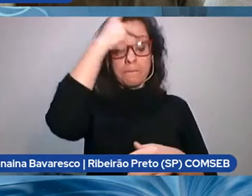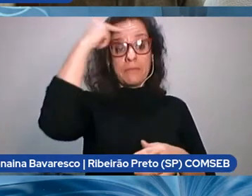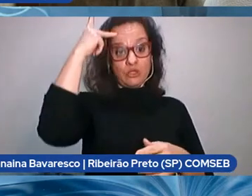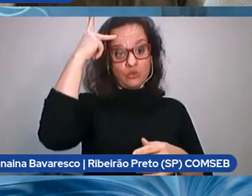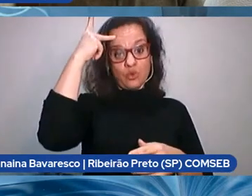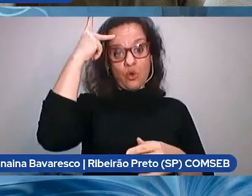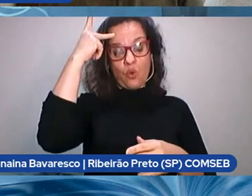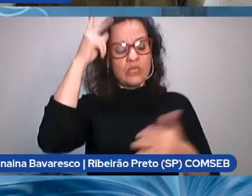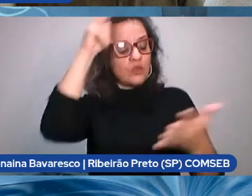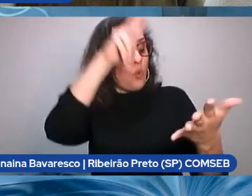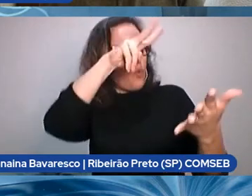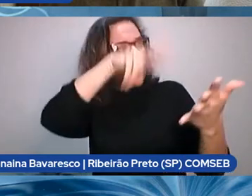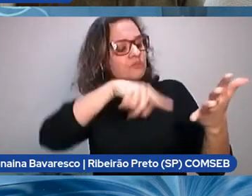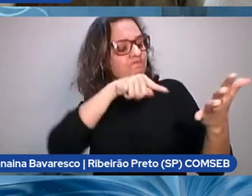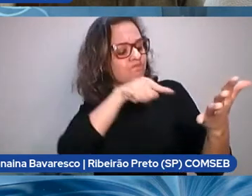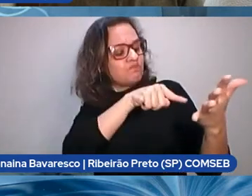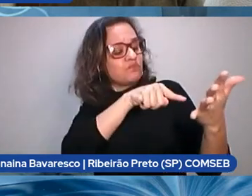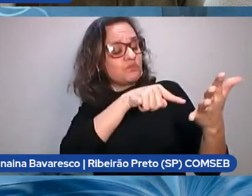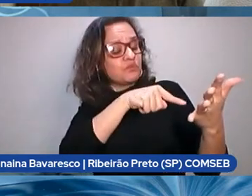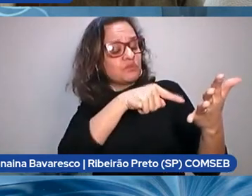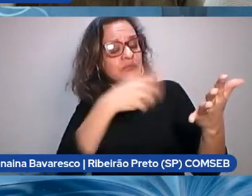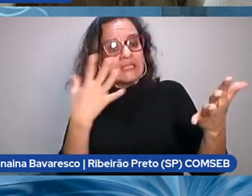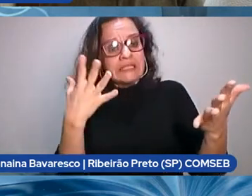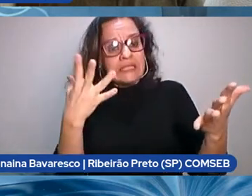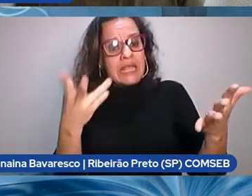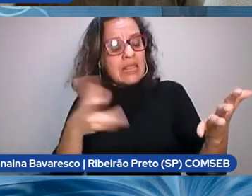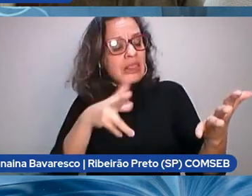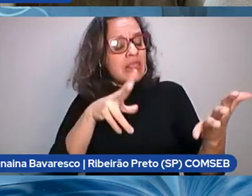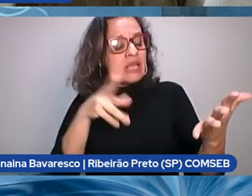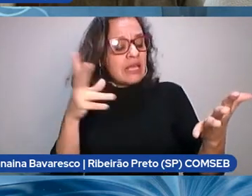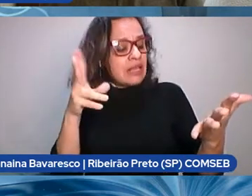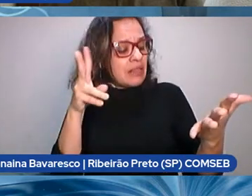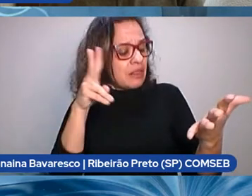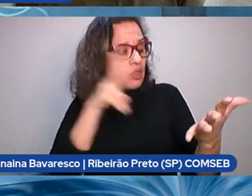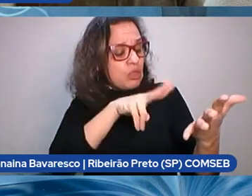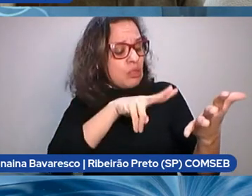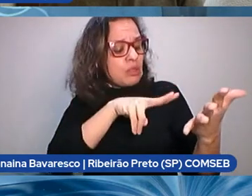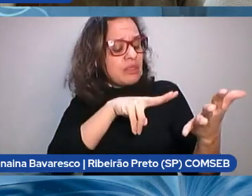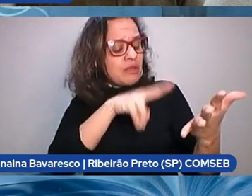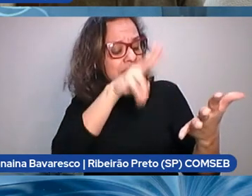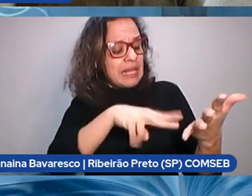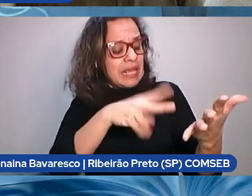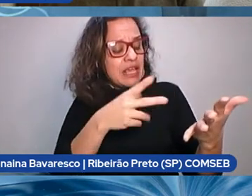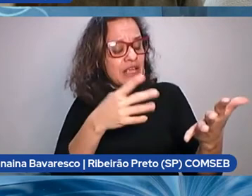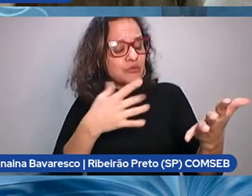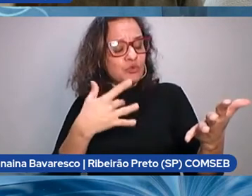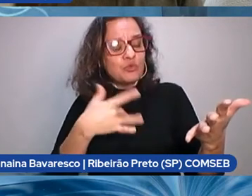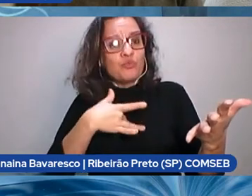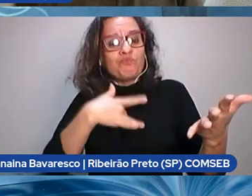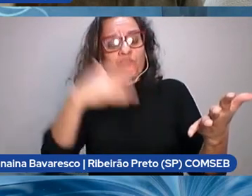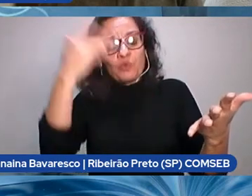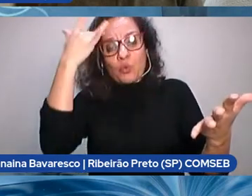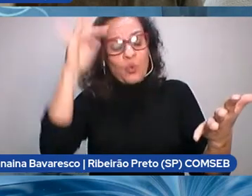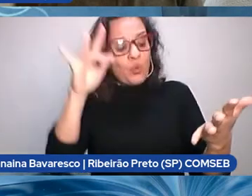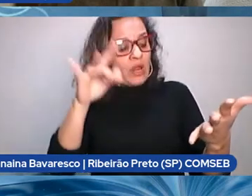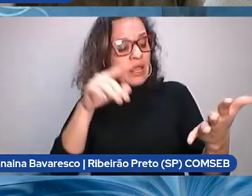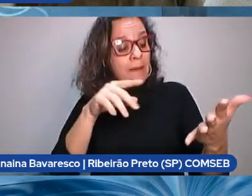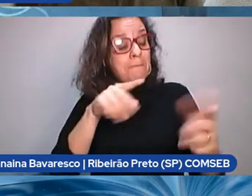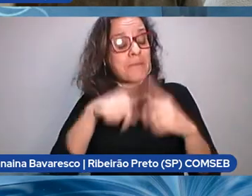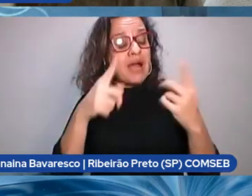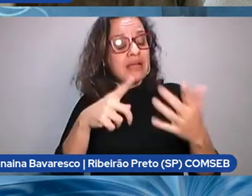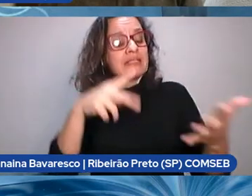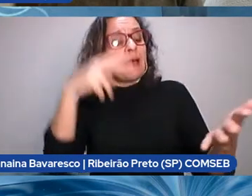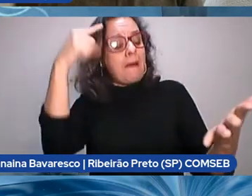uma coisa, não fica na leitura, ela é capaz de pensar com aquilo,